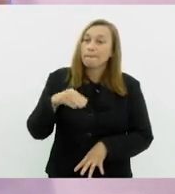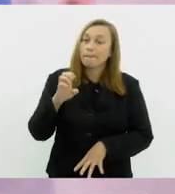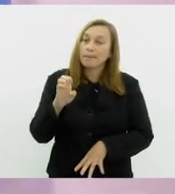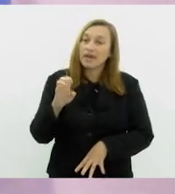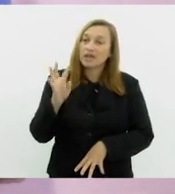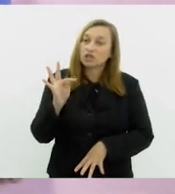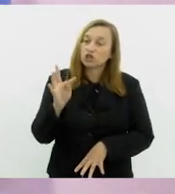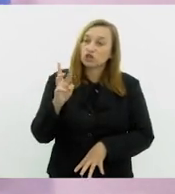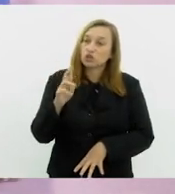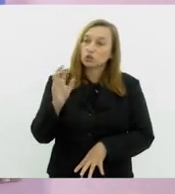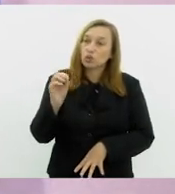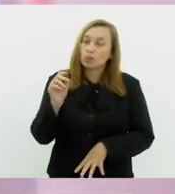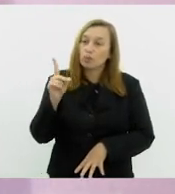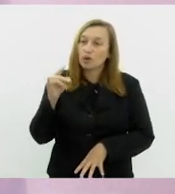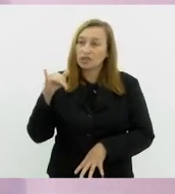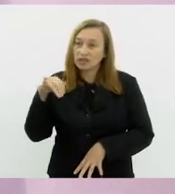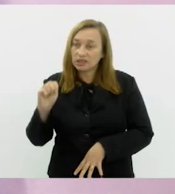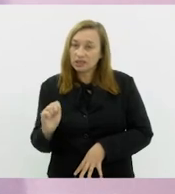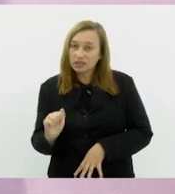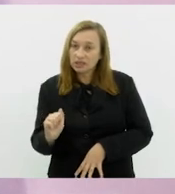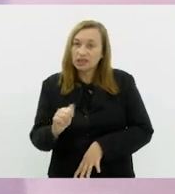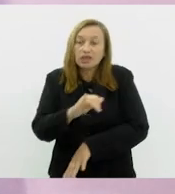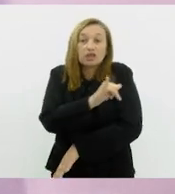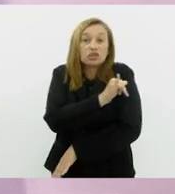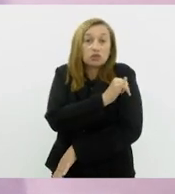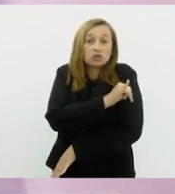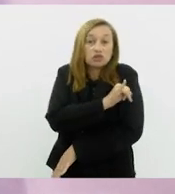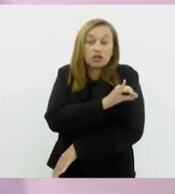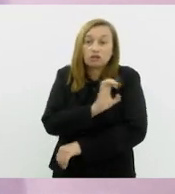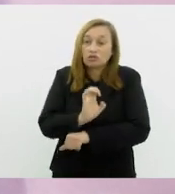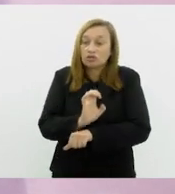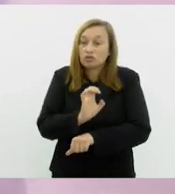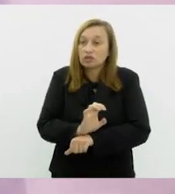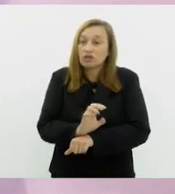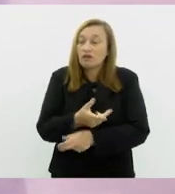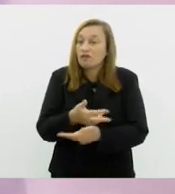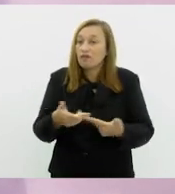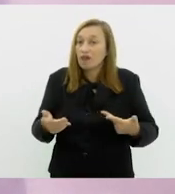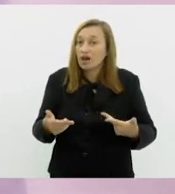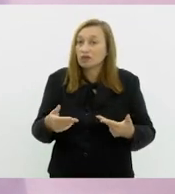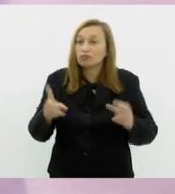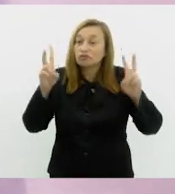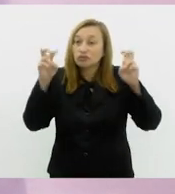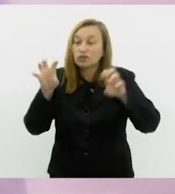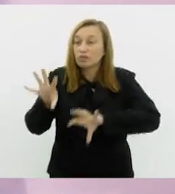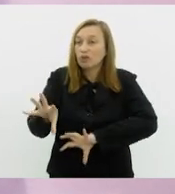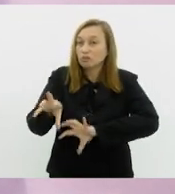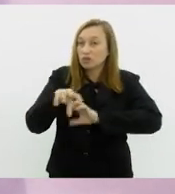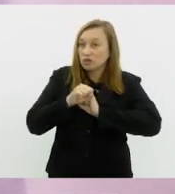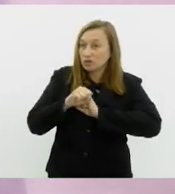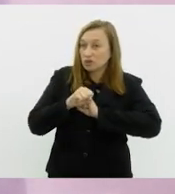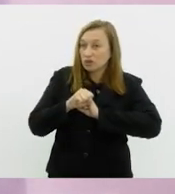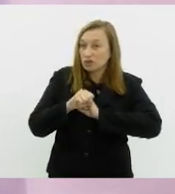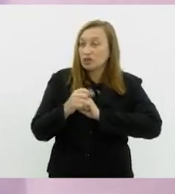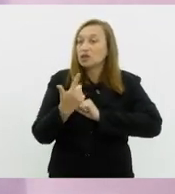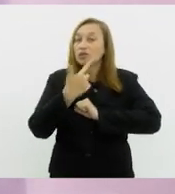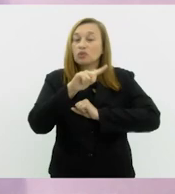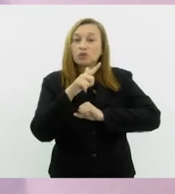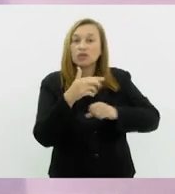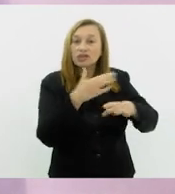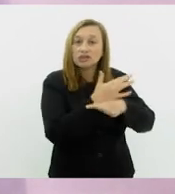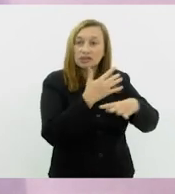Rio de Janeiro acabando absorvendo vários dos temas que são colocados nas outras cidades da